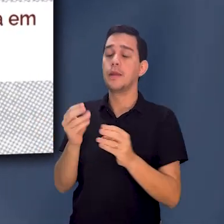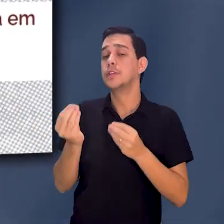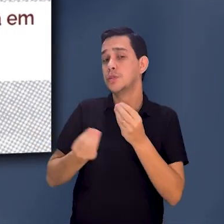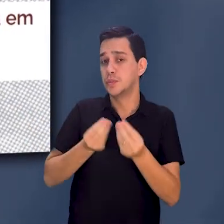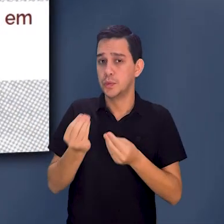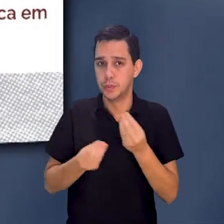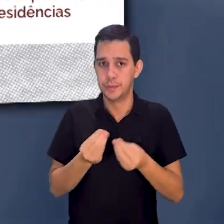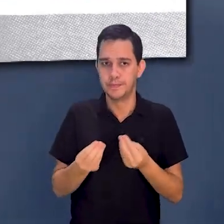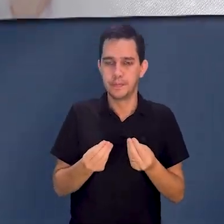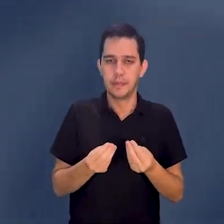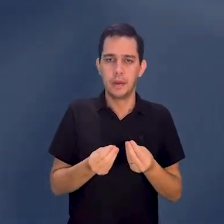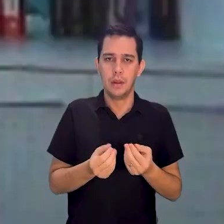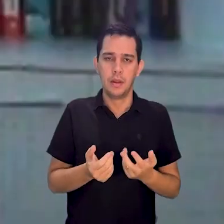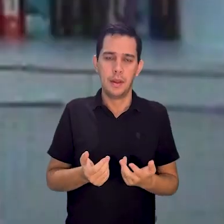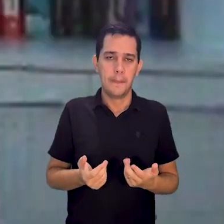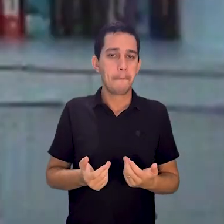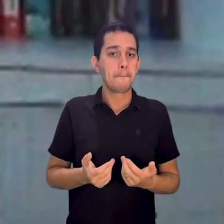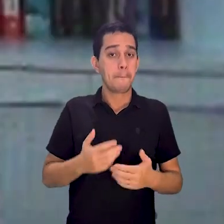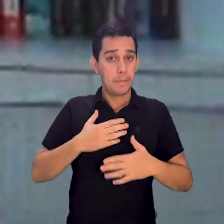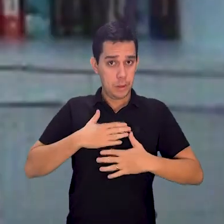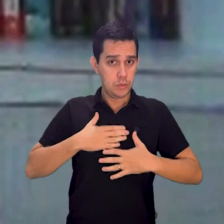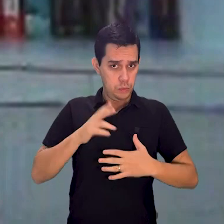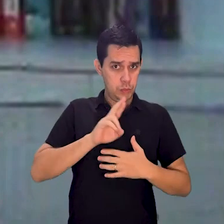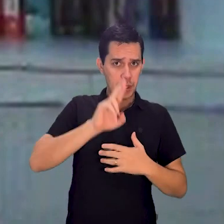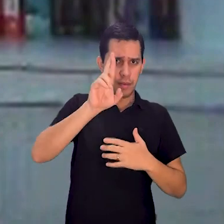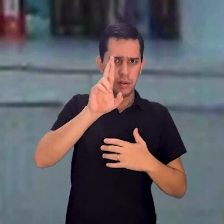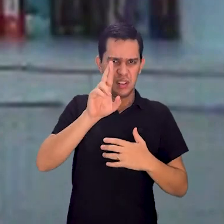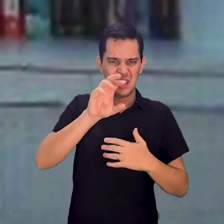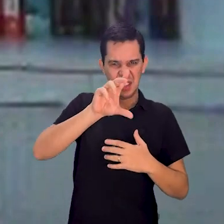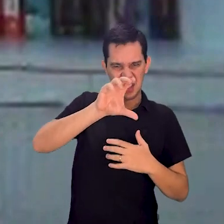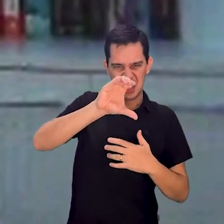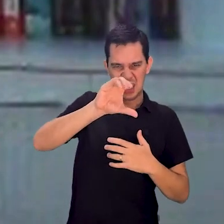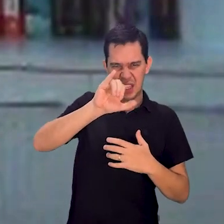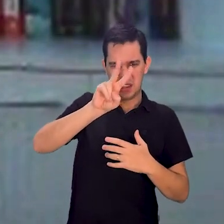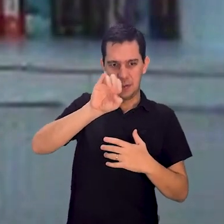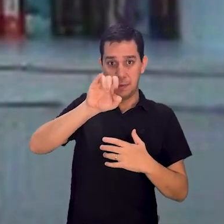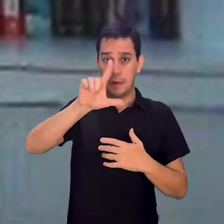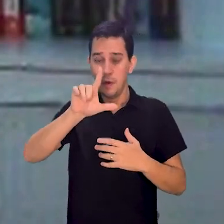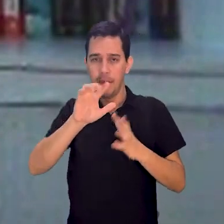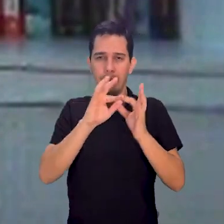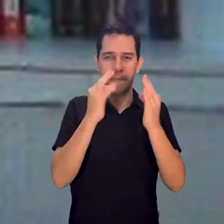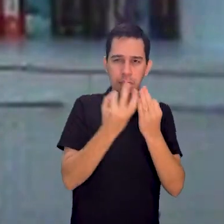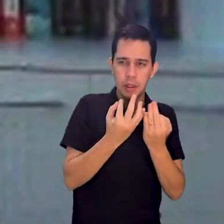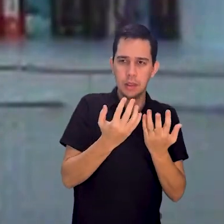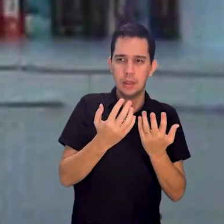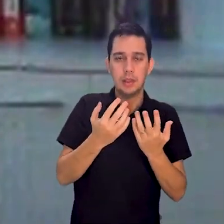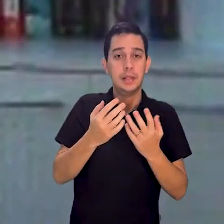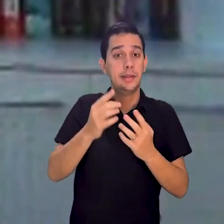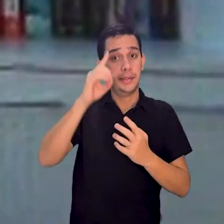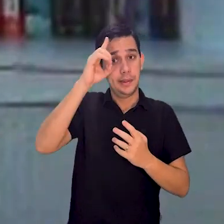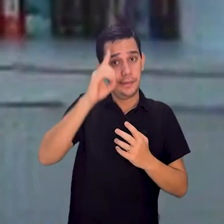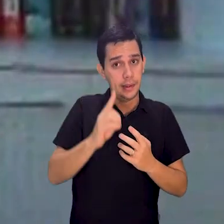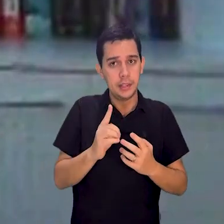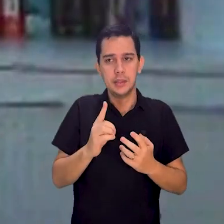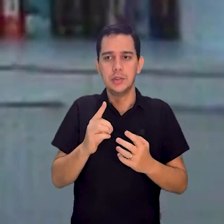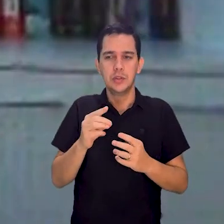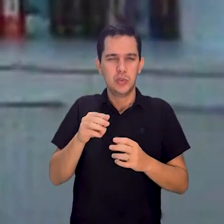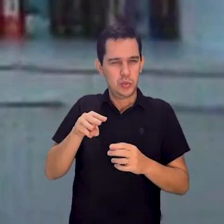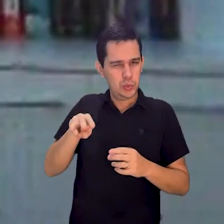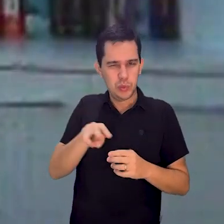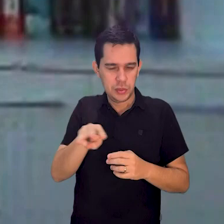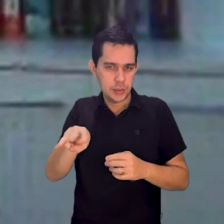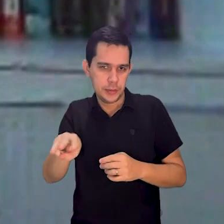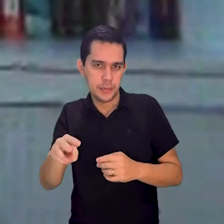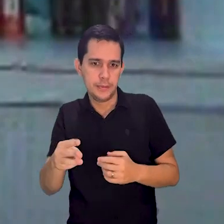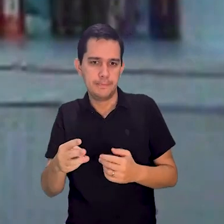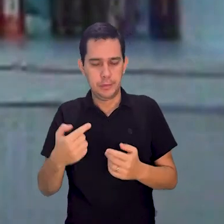Repouso da seguinte forma. Sou titular da Promotoria Civil, Família e Idoso Deficiente de Três Rios. Então, eu sou